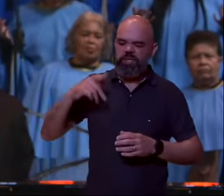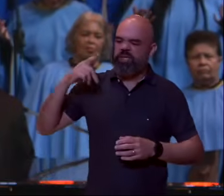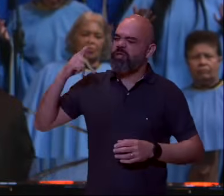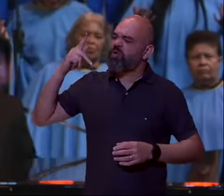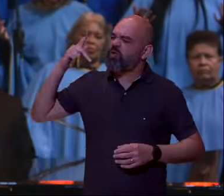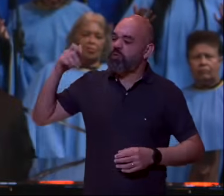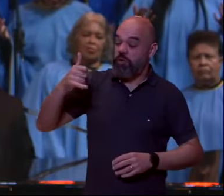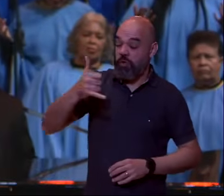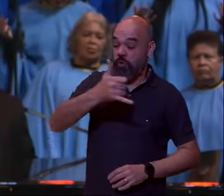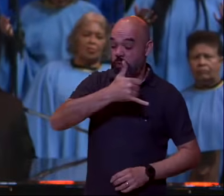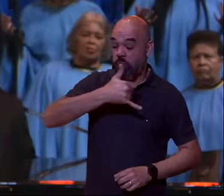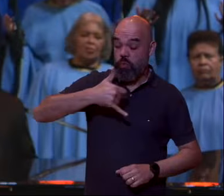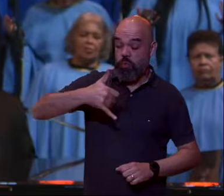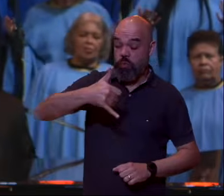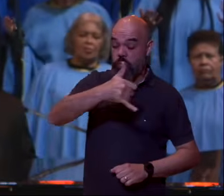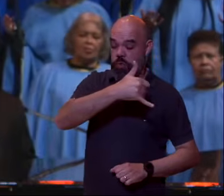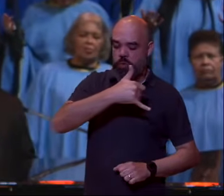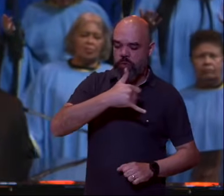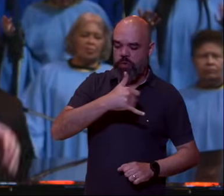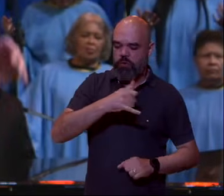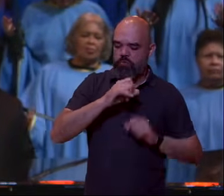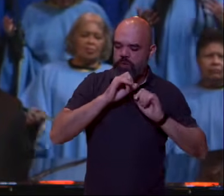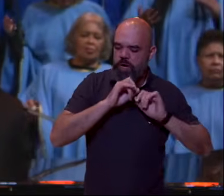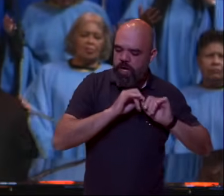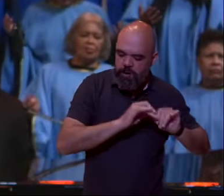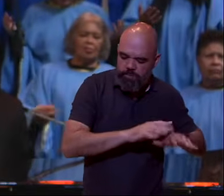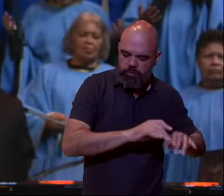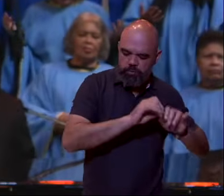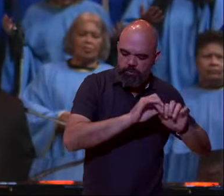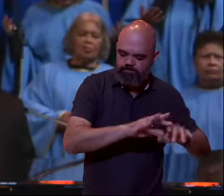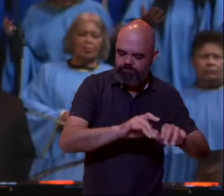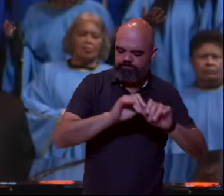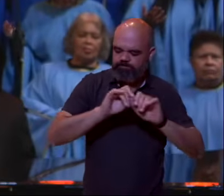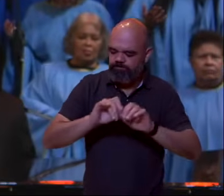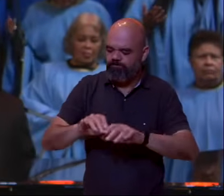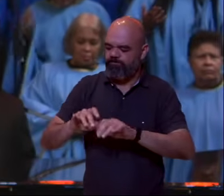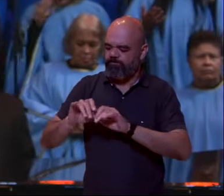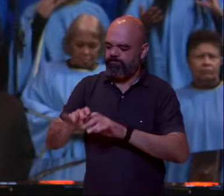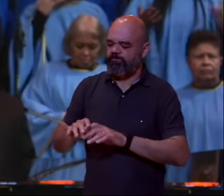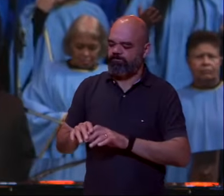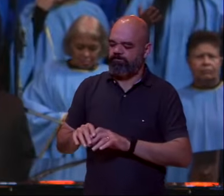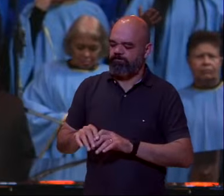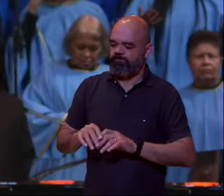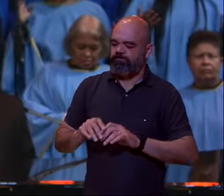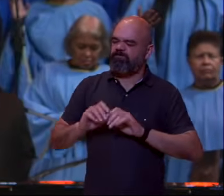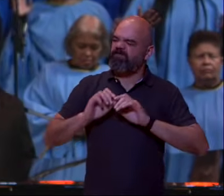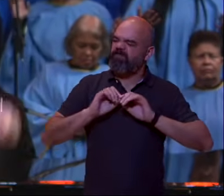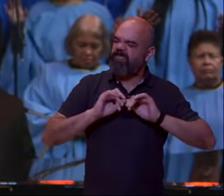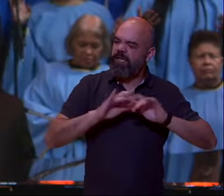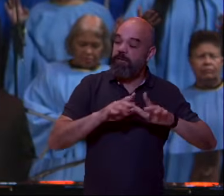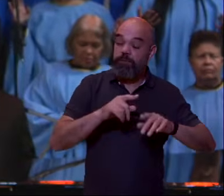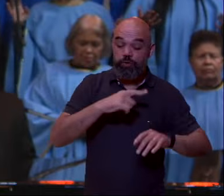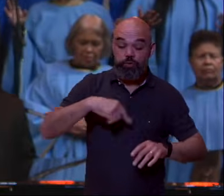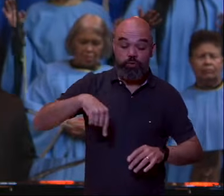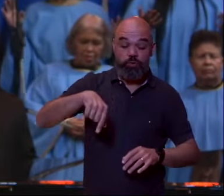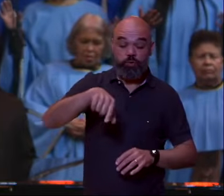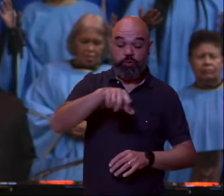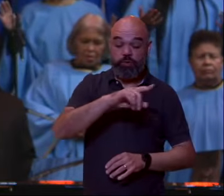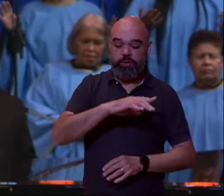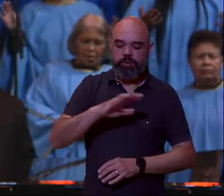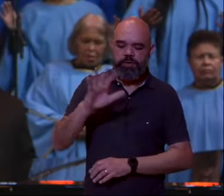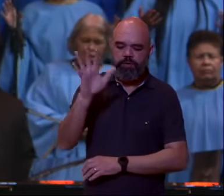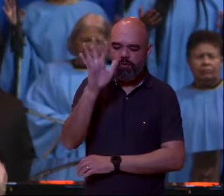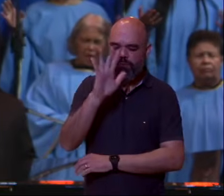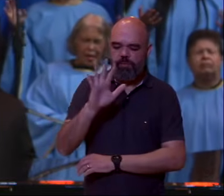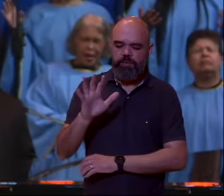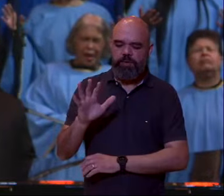Espírito fiquem, Senhor, sobre aquele lugar. Abençoa, Senhor, a nossa nação através de gente como essa que está